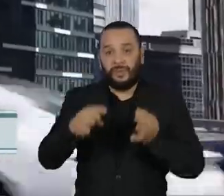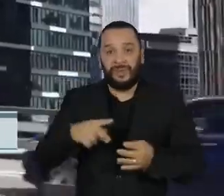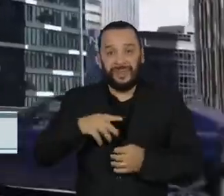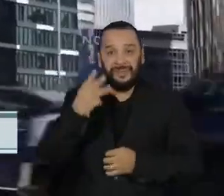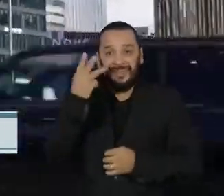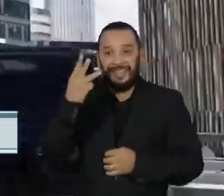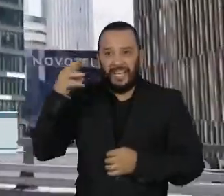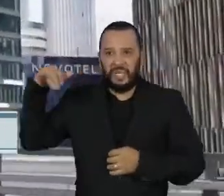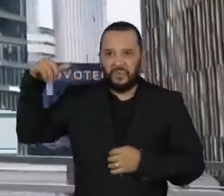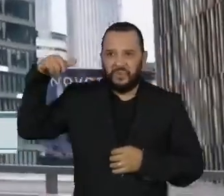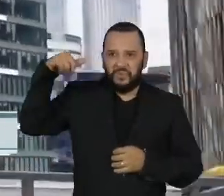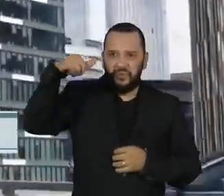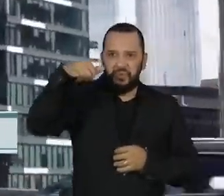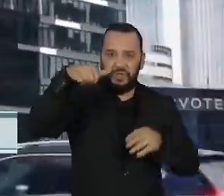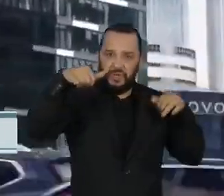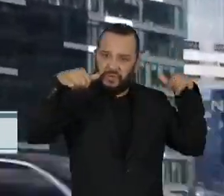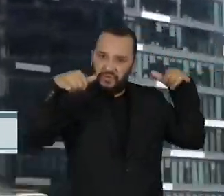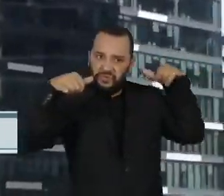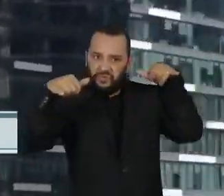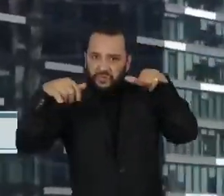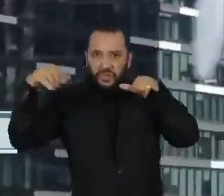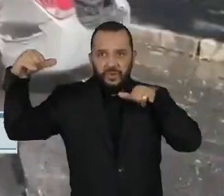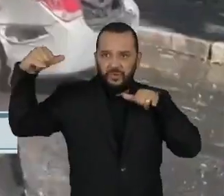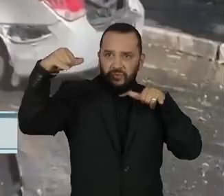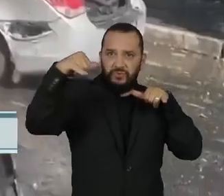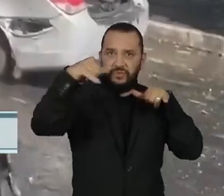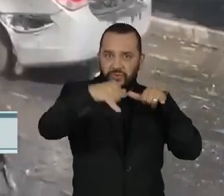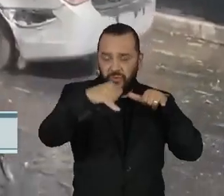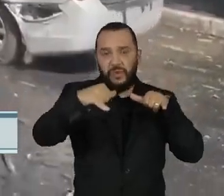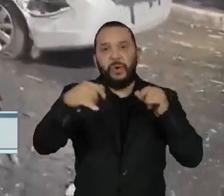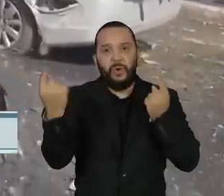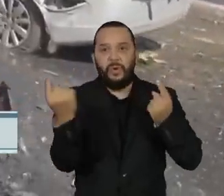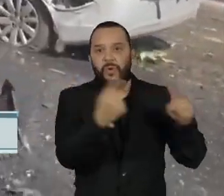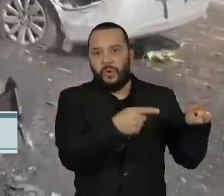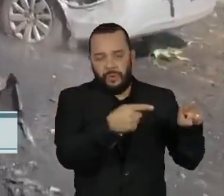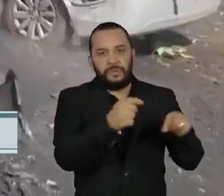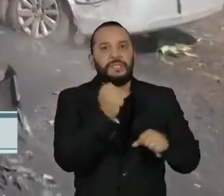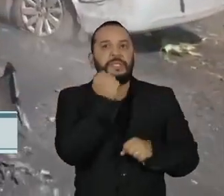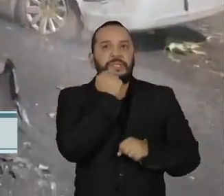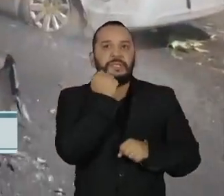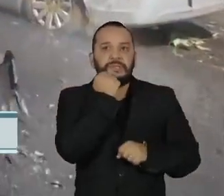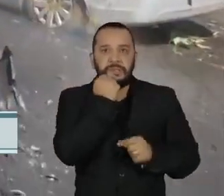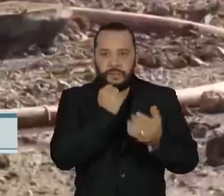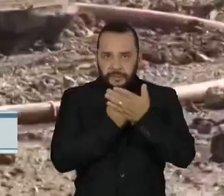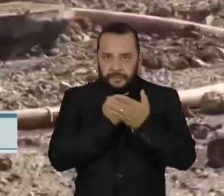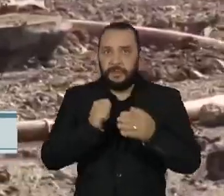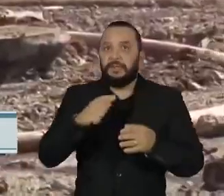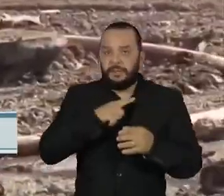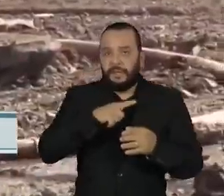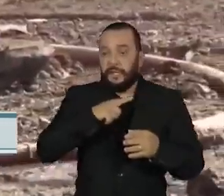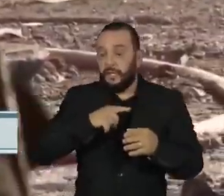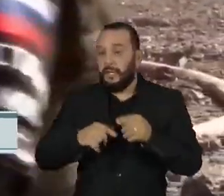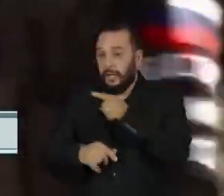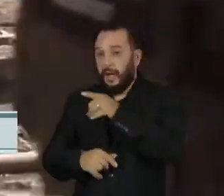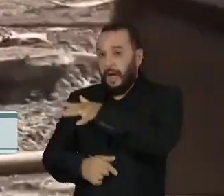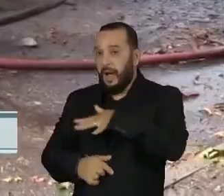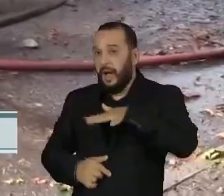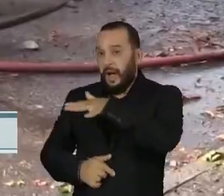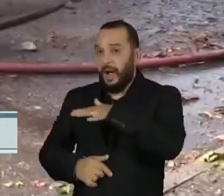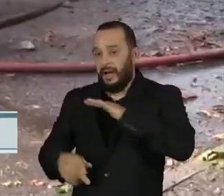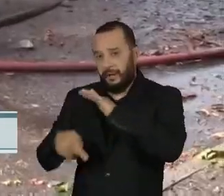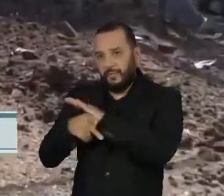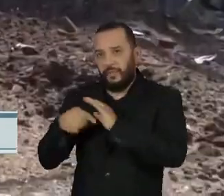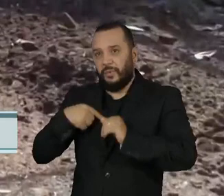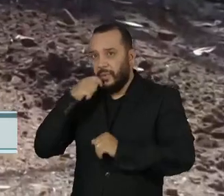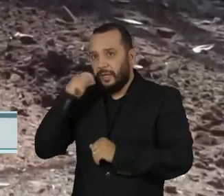ucranianos foram lançados contra a capital russa em donetski território ucraniano anexado